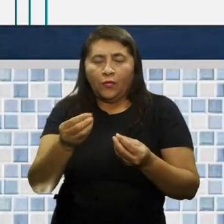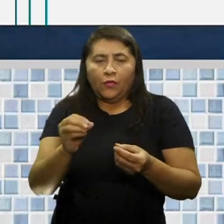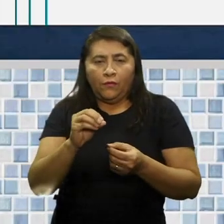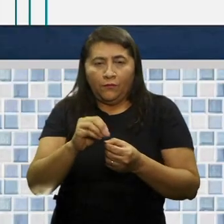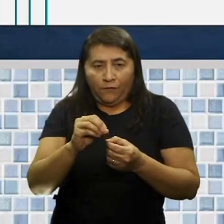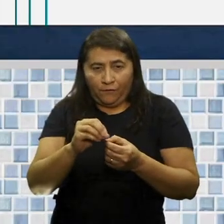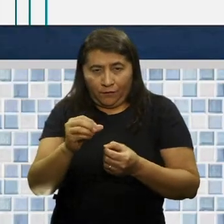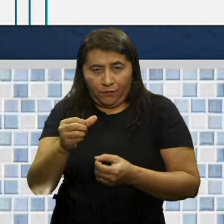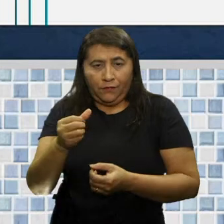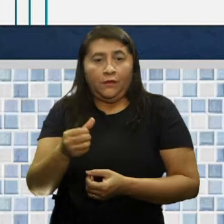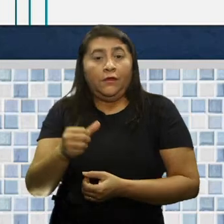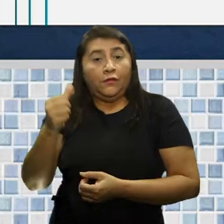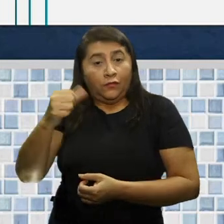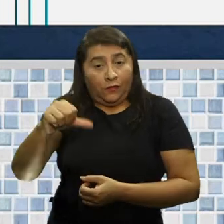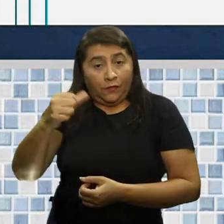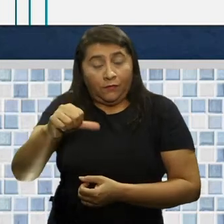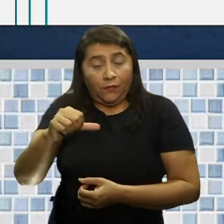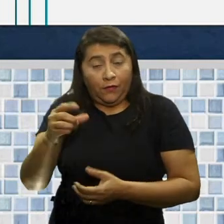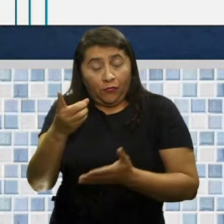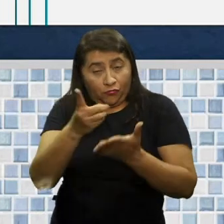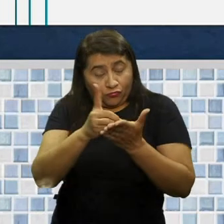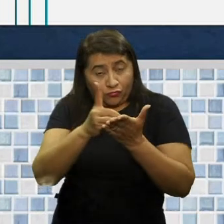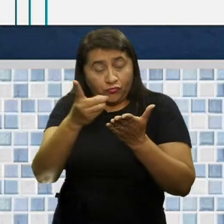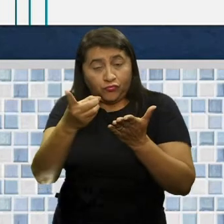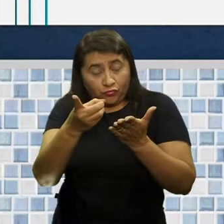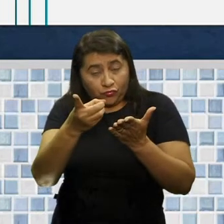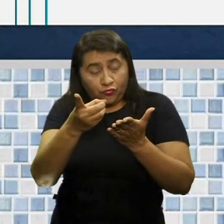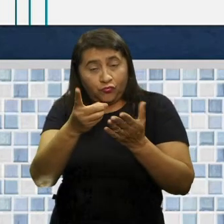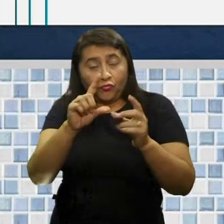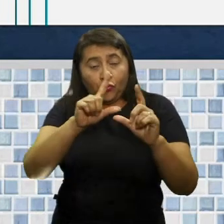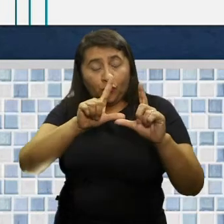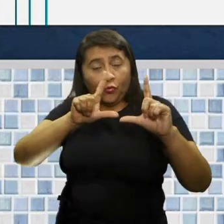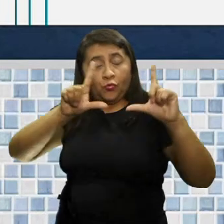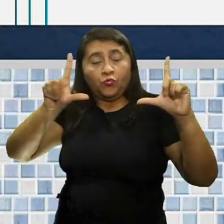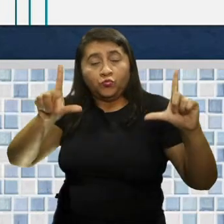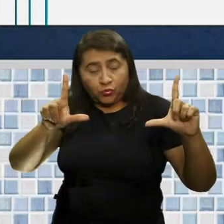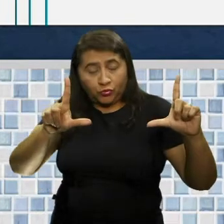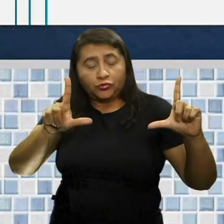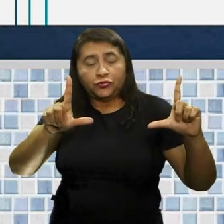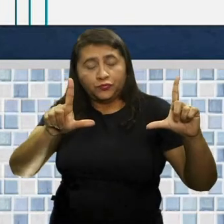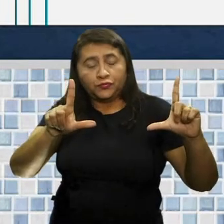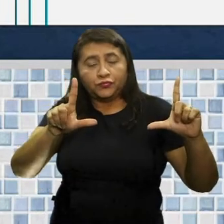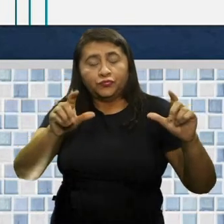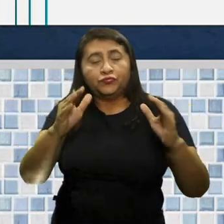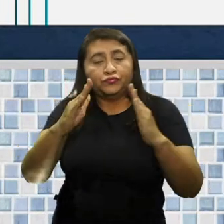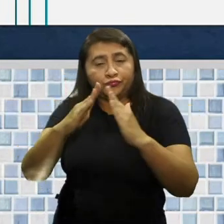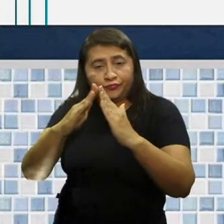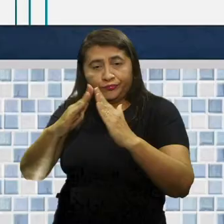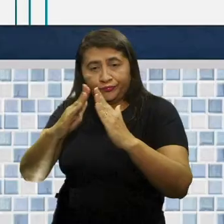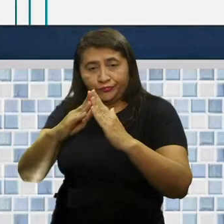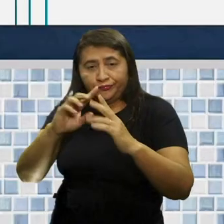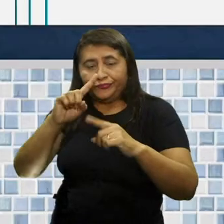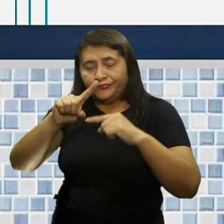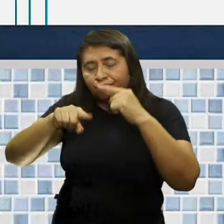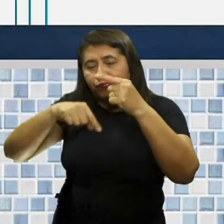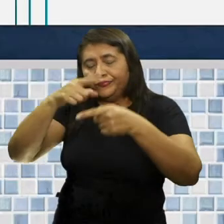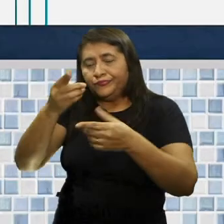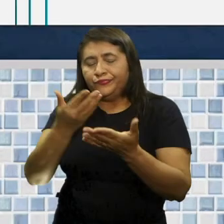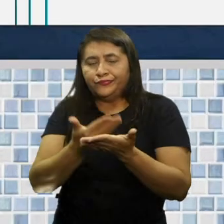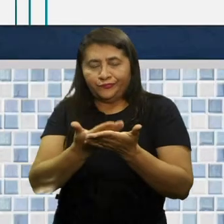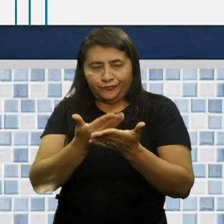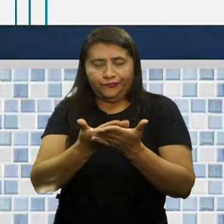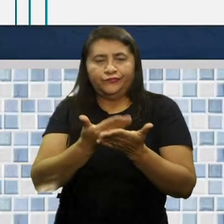dever. Você vai usar um dicionário para produzir um pôster, certo? Então, você pode fazer isso em casa logo depois dessa aula, se você